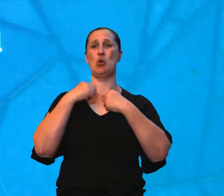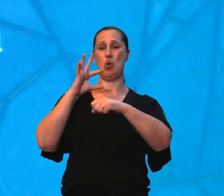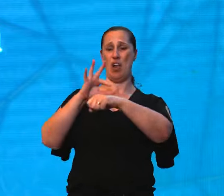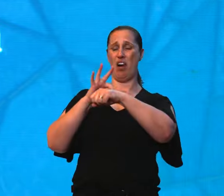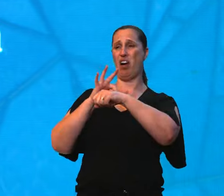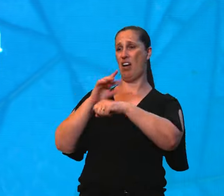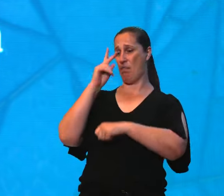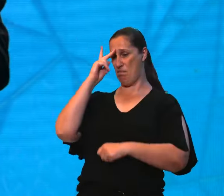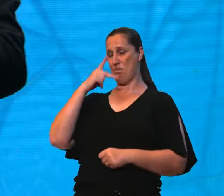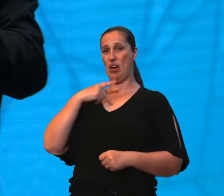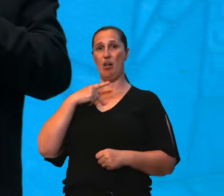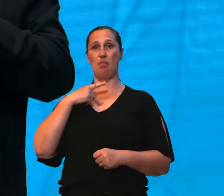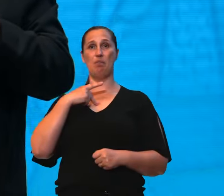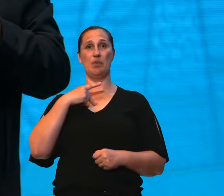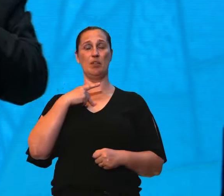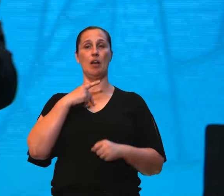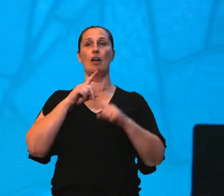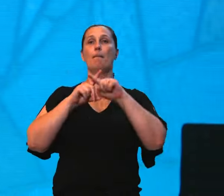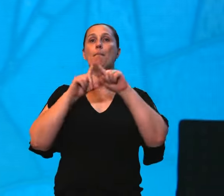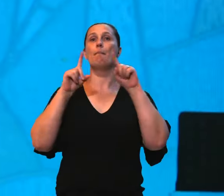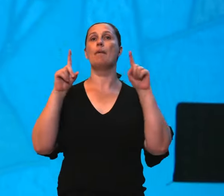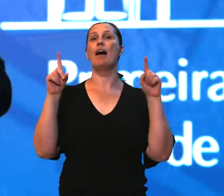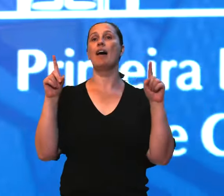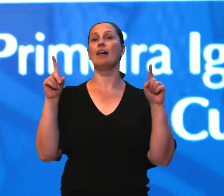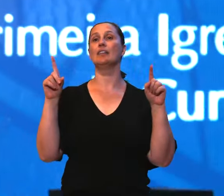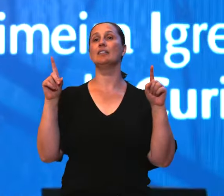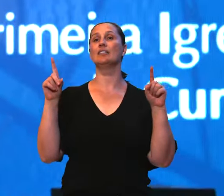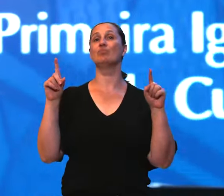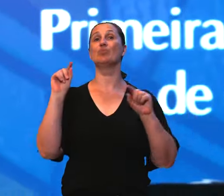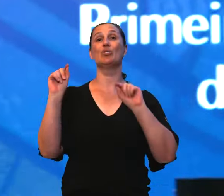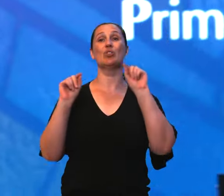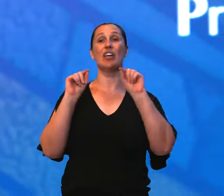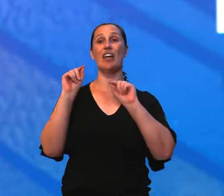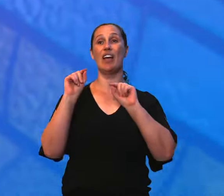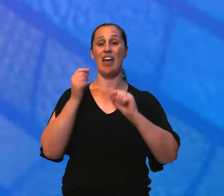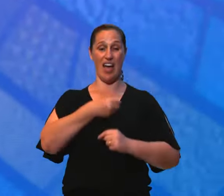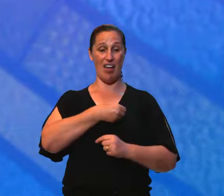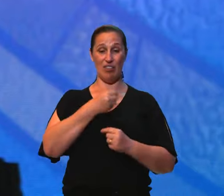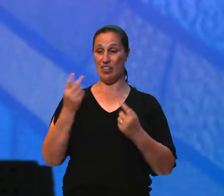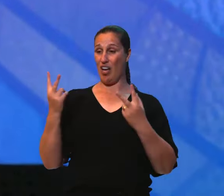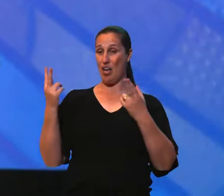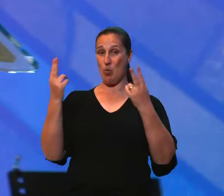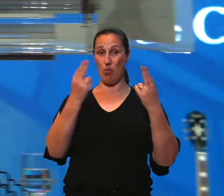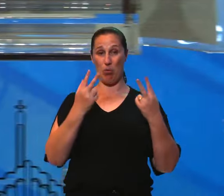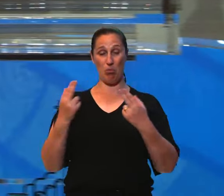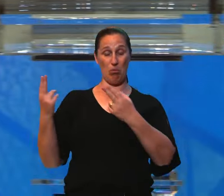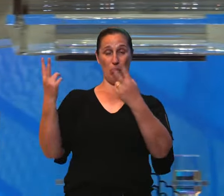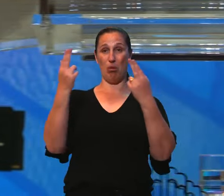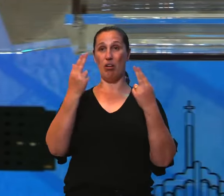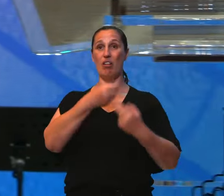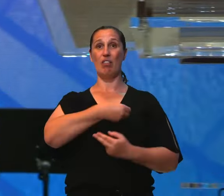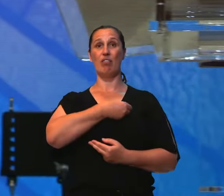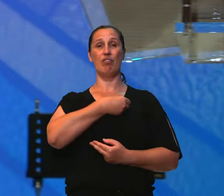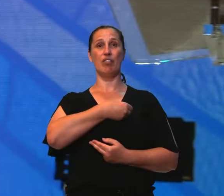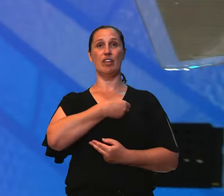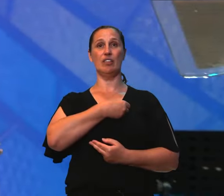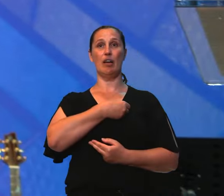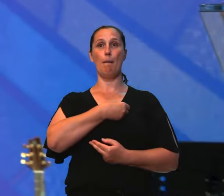para ver se a vida pega gosto mas vira na Mesmice a vida fica a mesma uma vida de quem já